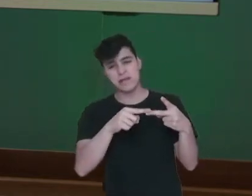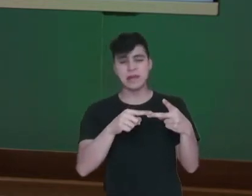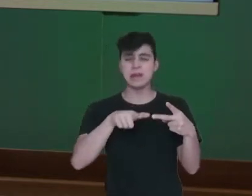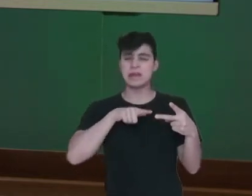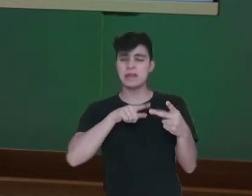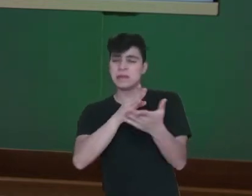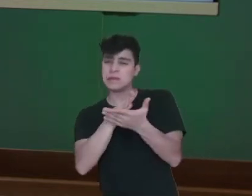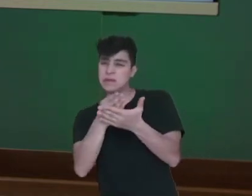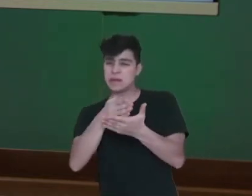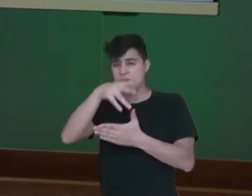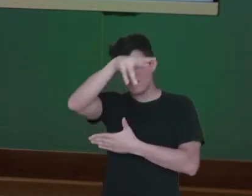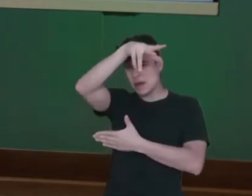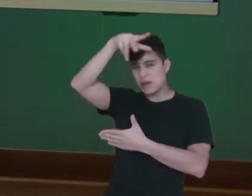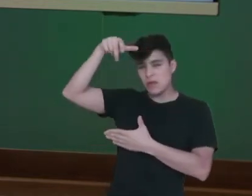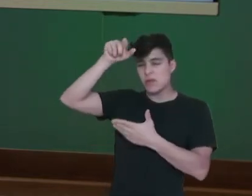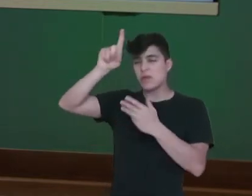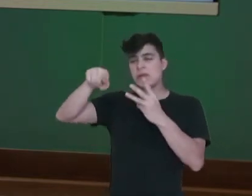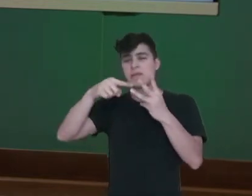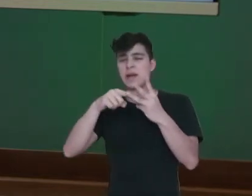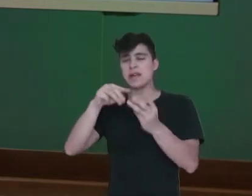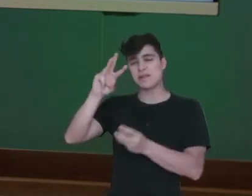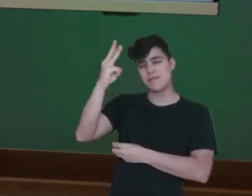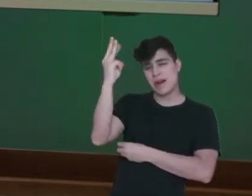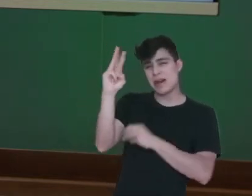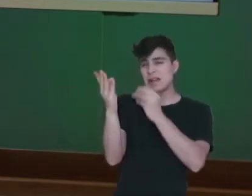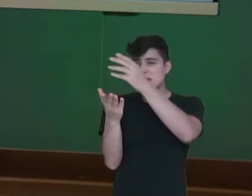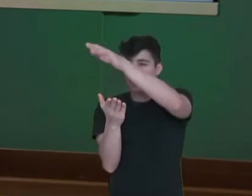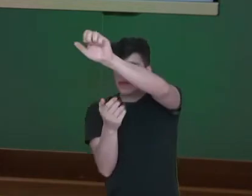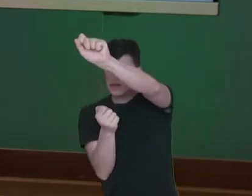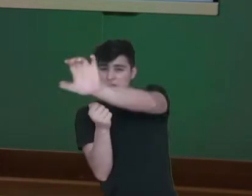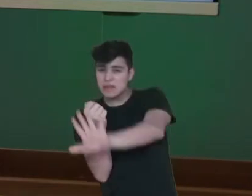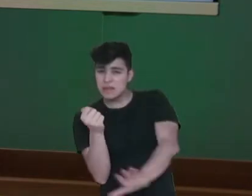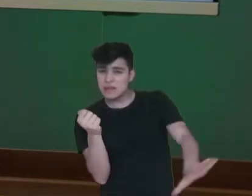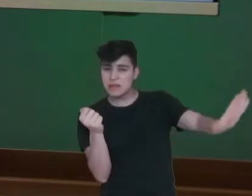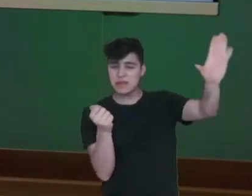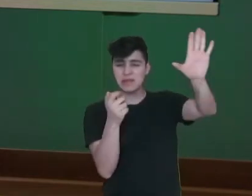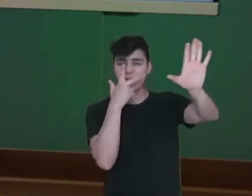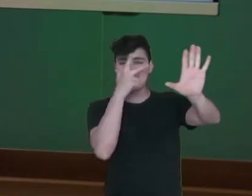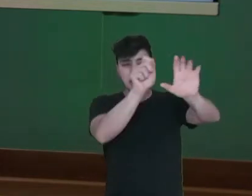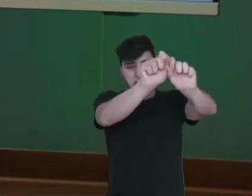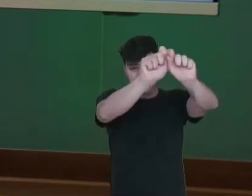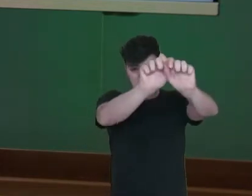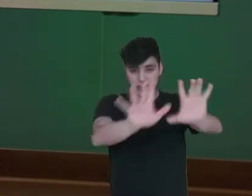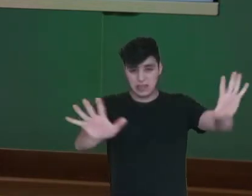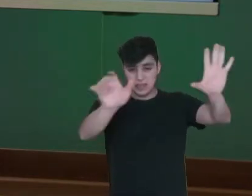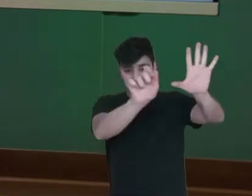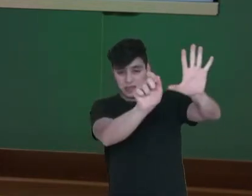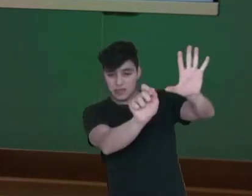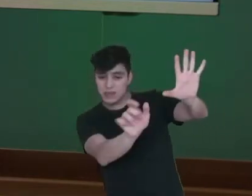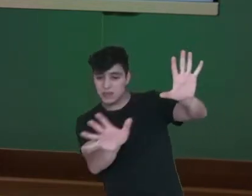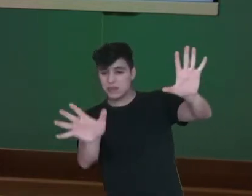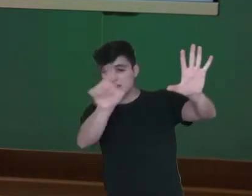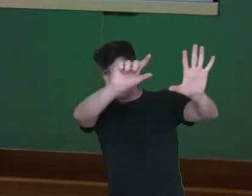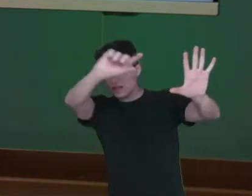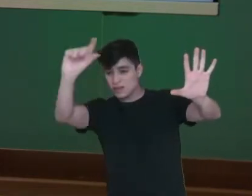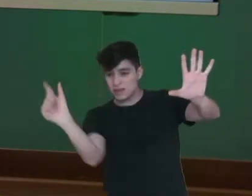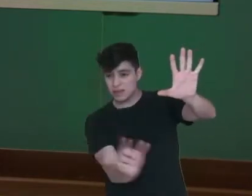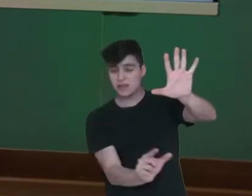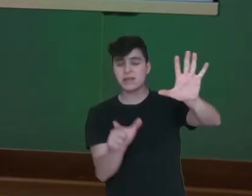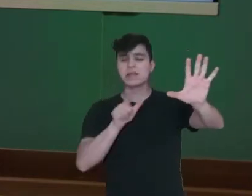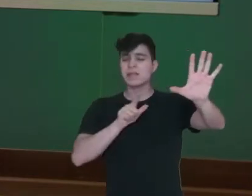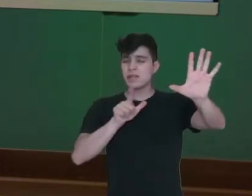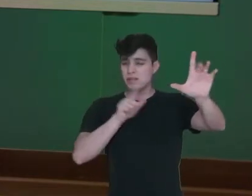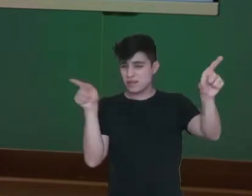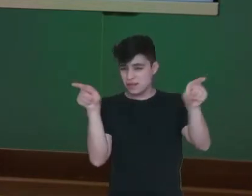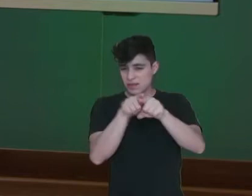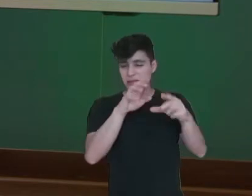Maranhão. Então, vai para além das áreas da região norte, né, se estendendo um pouco ali para outras regiões do Brasil, as